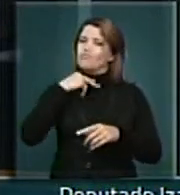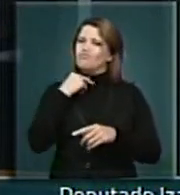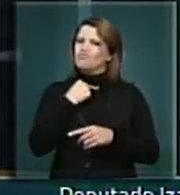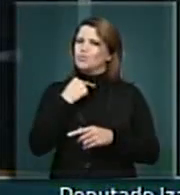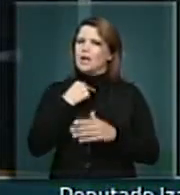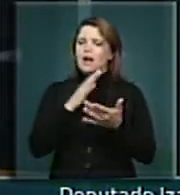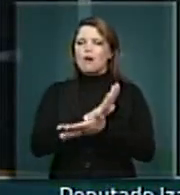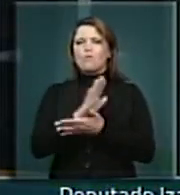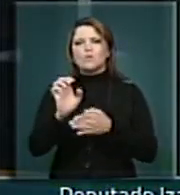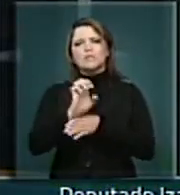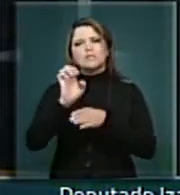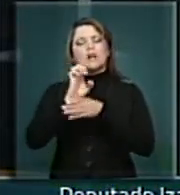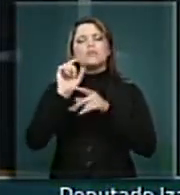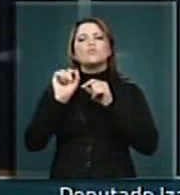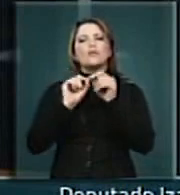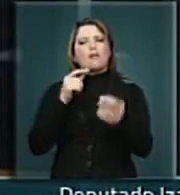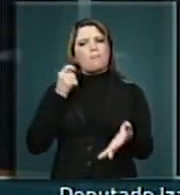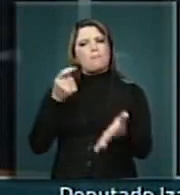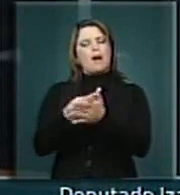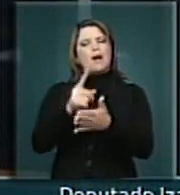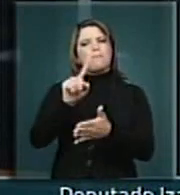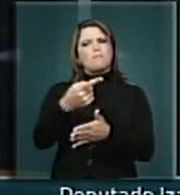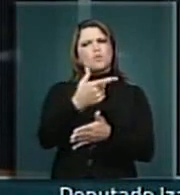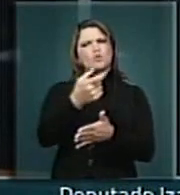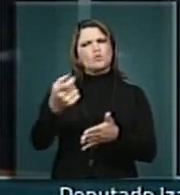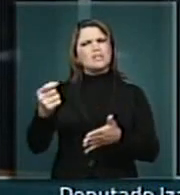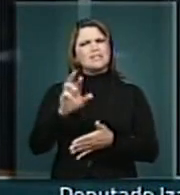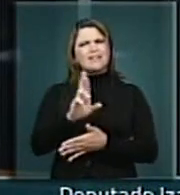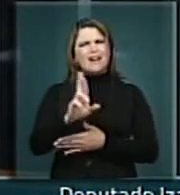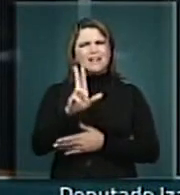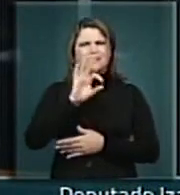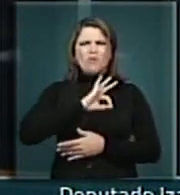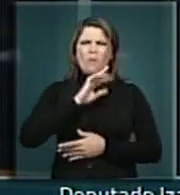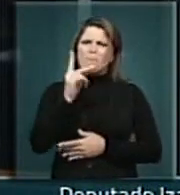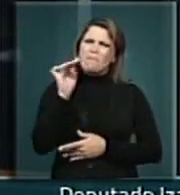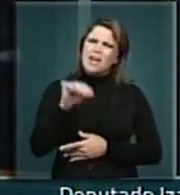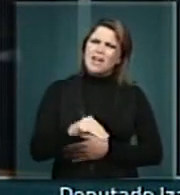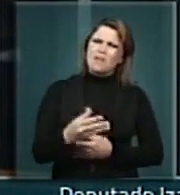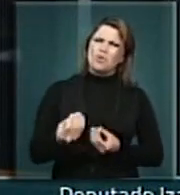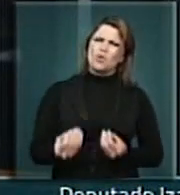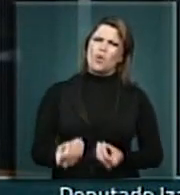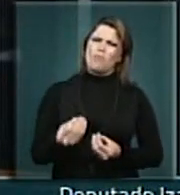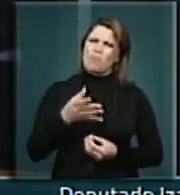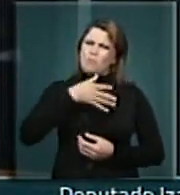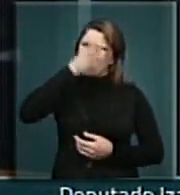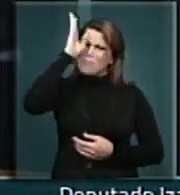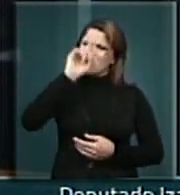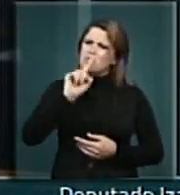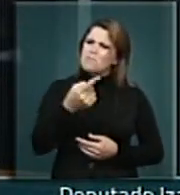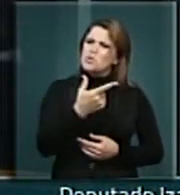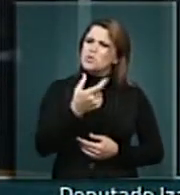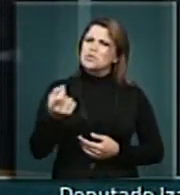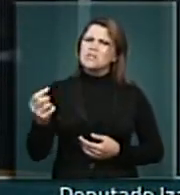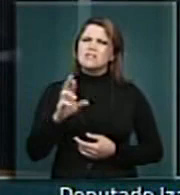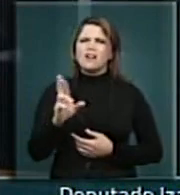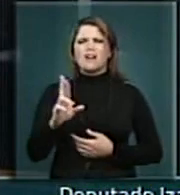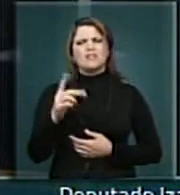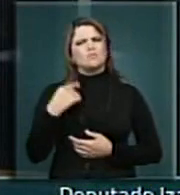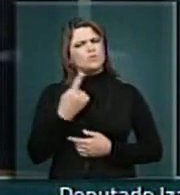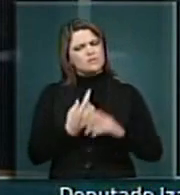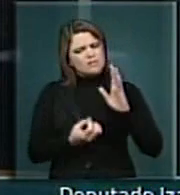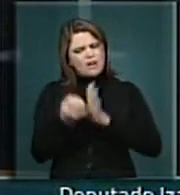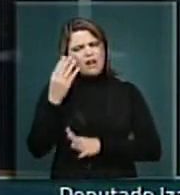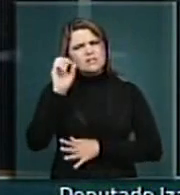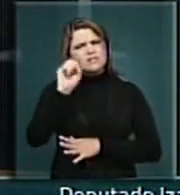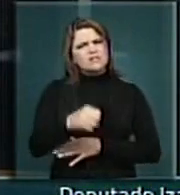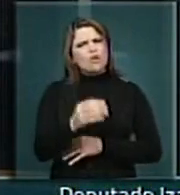em alguns estados, estarem pagando R$ 1.200 para um policial militar, para um bombeiro. Então, vamos